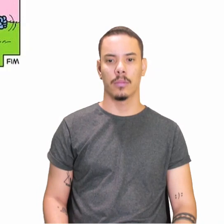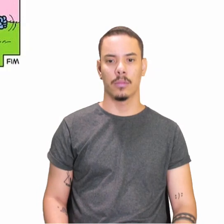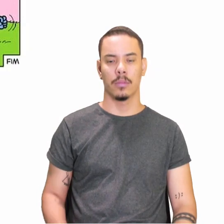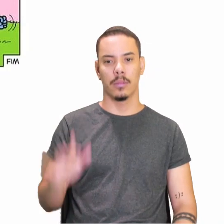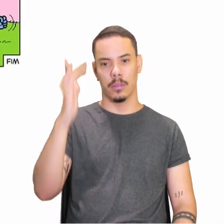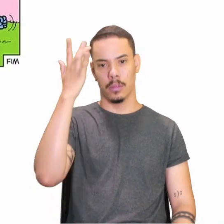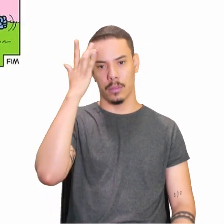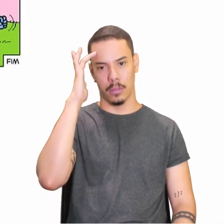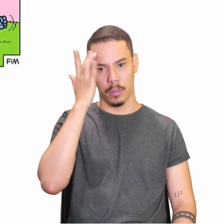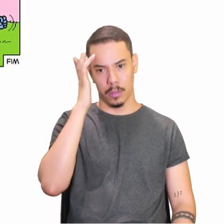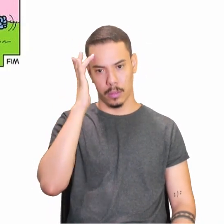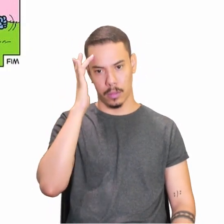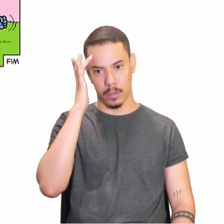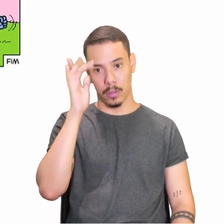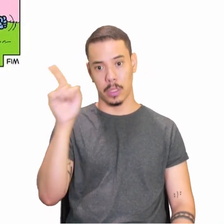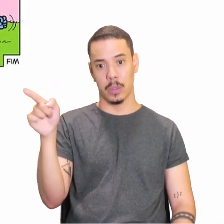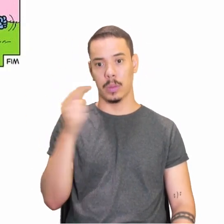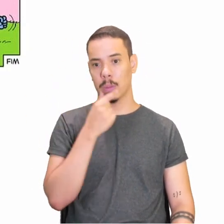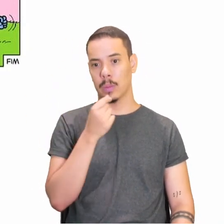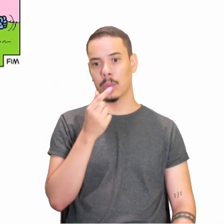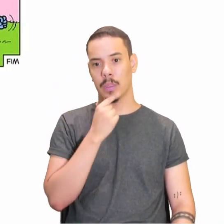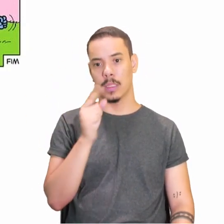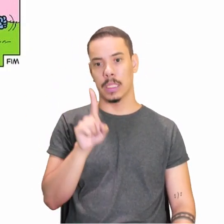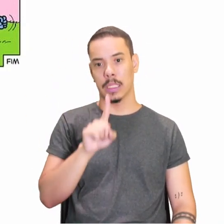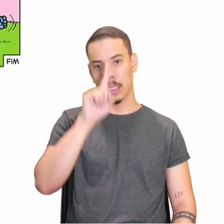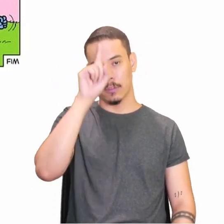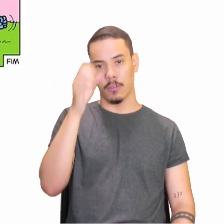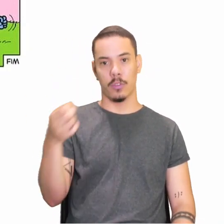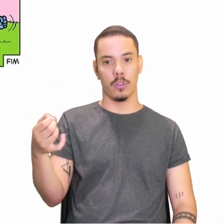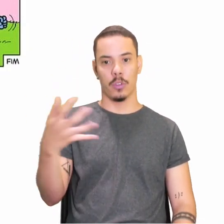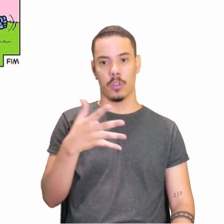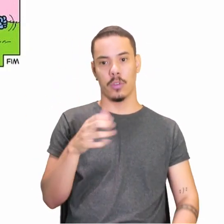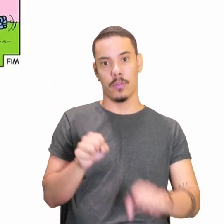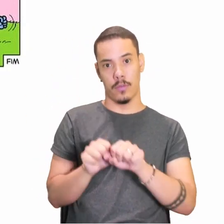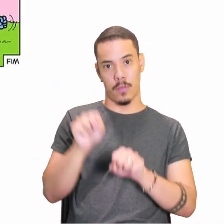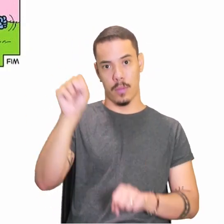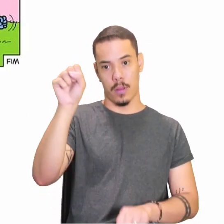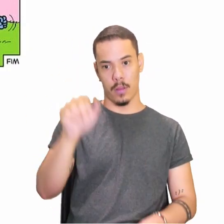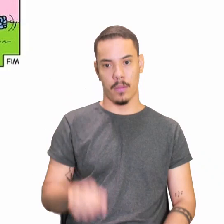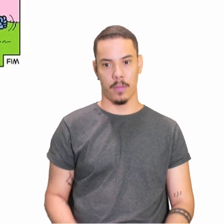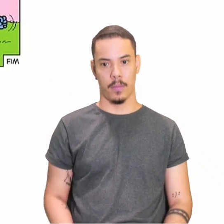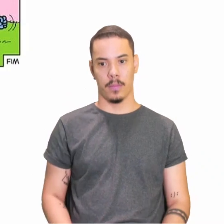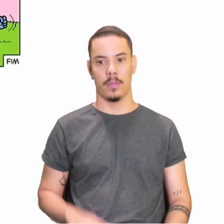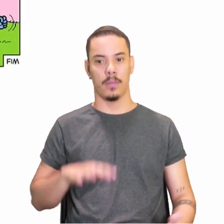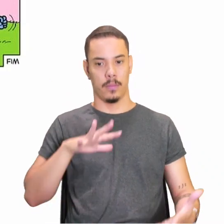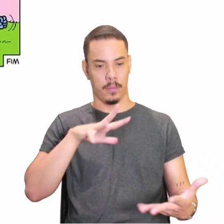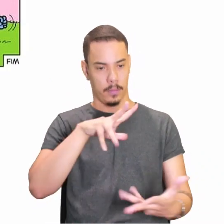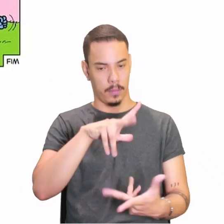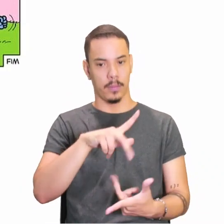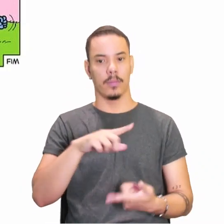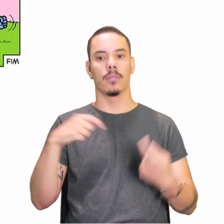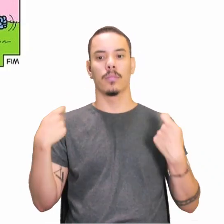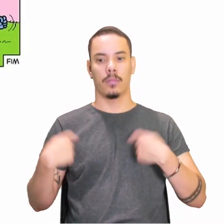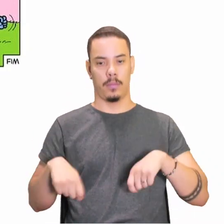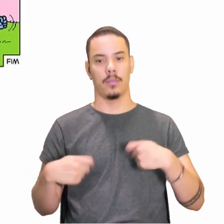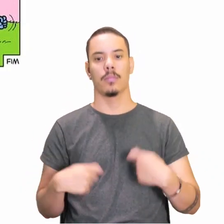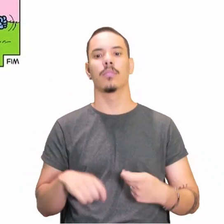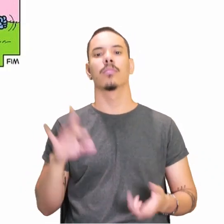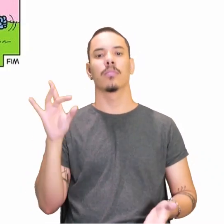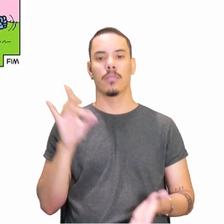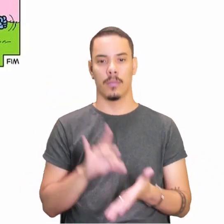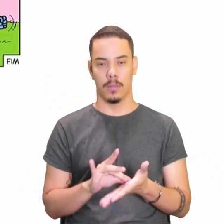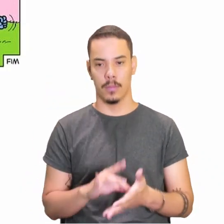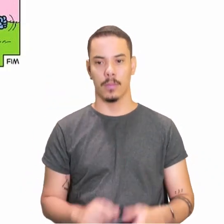que o Marcelinho inventou um novo super-herói. O mundo estava precisando mesmo.